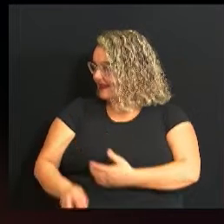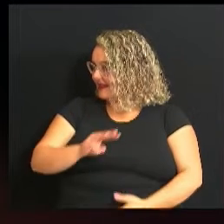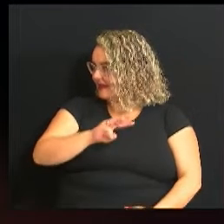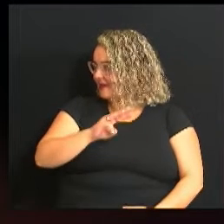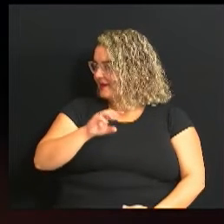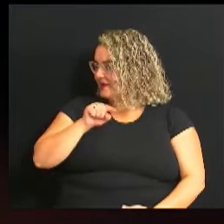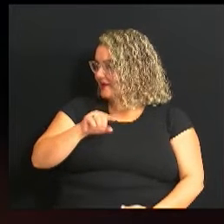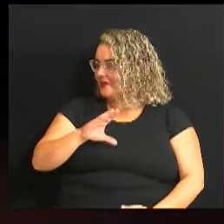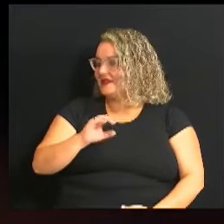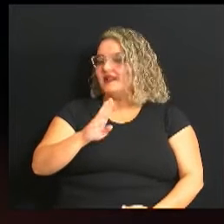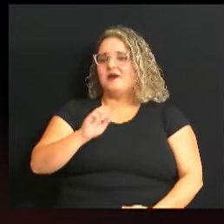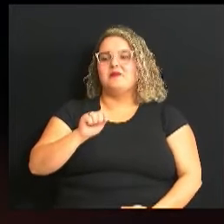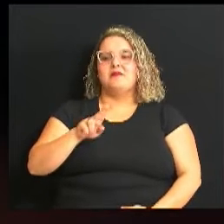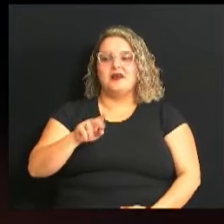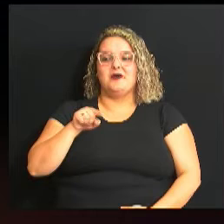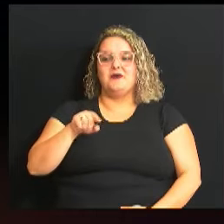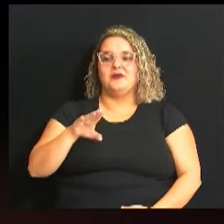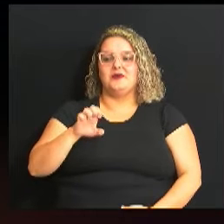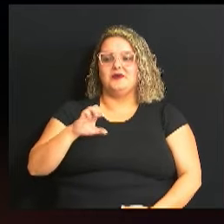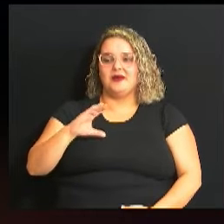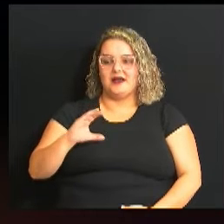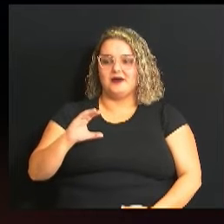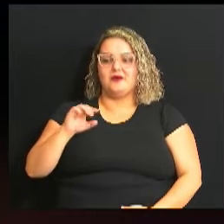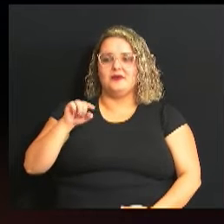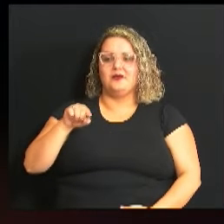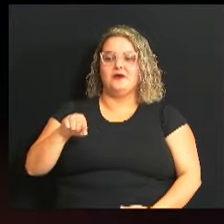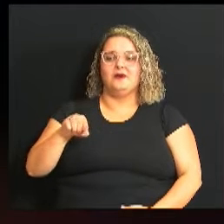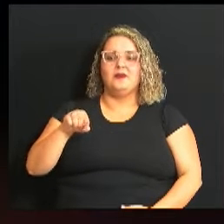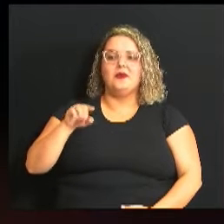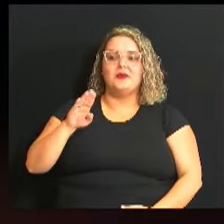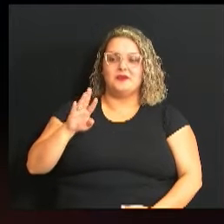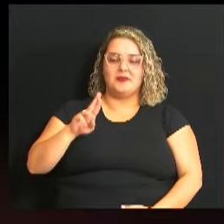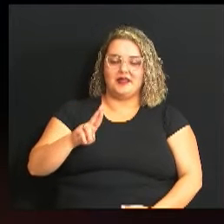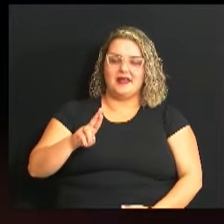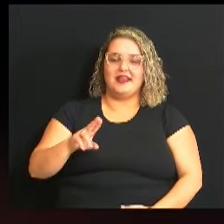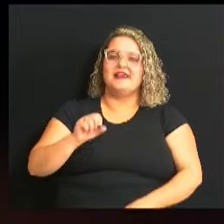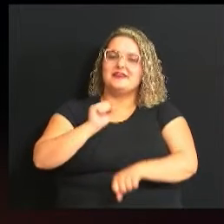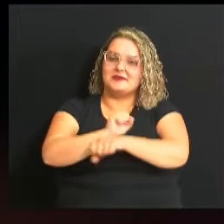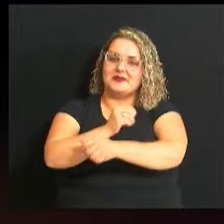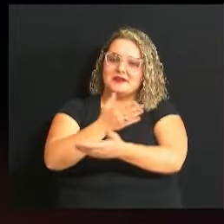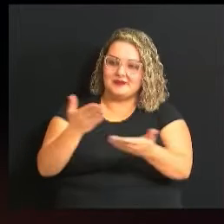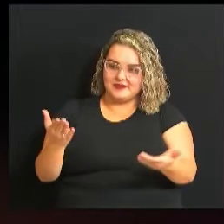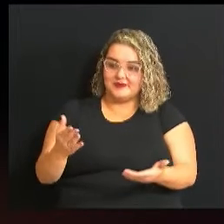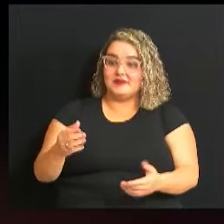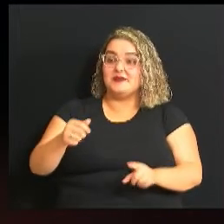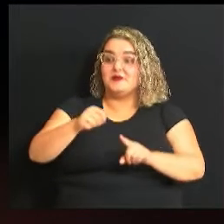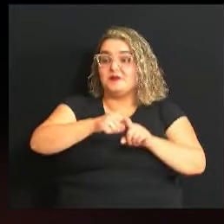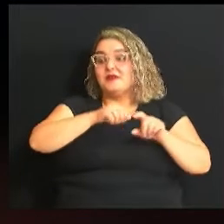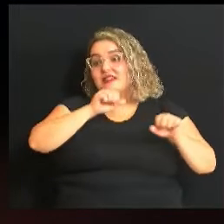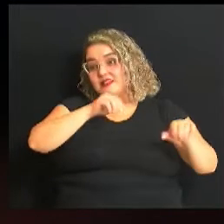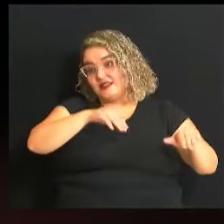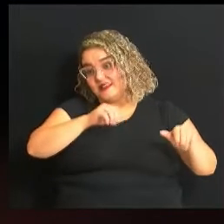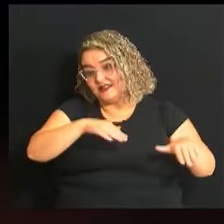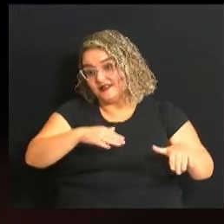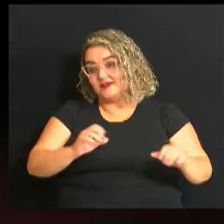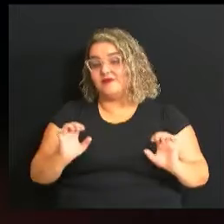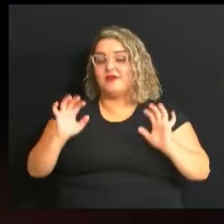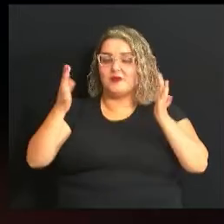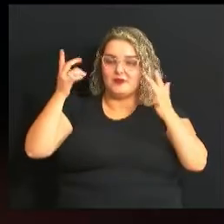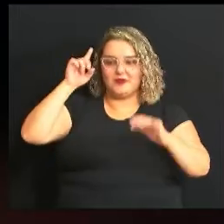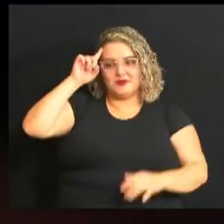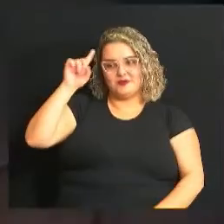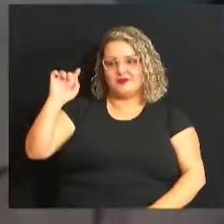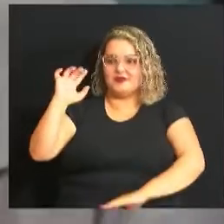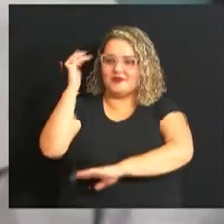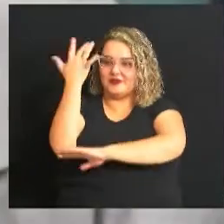www.cebal.eco.br, tá indo no pôster. Tá aparecendo aí. A gente aguarda vocês, vai ser em setembro, a gente vai comemorar o Dia da Árvore com